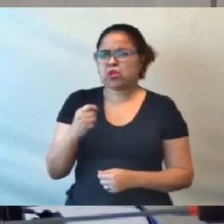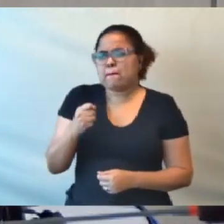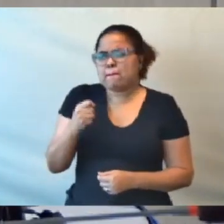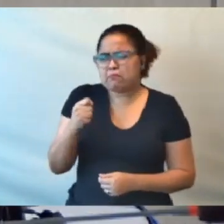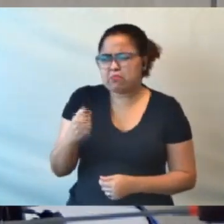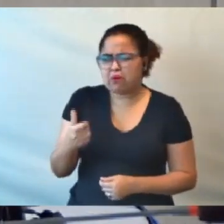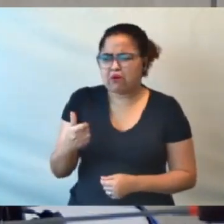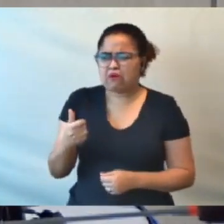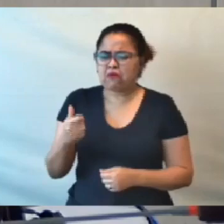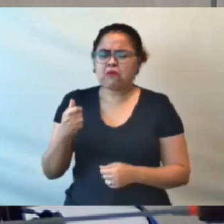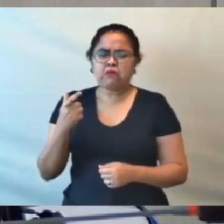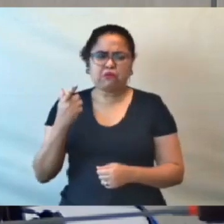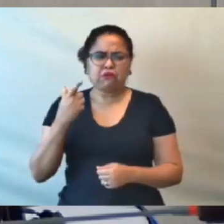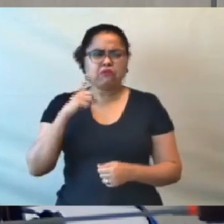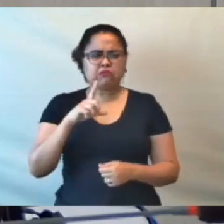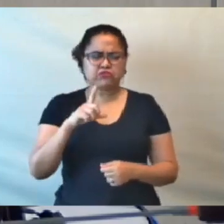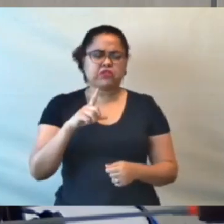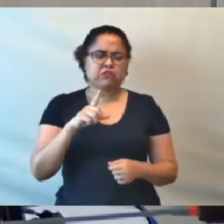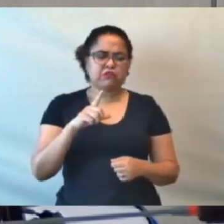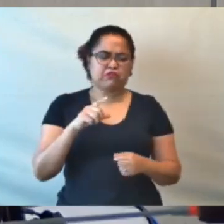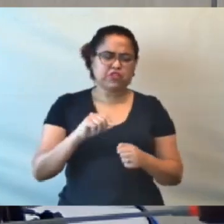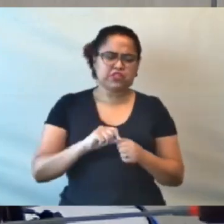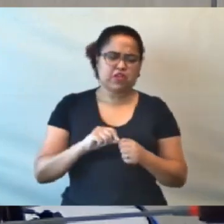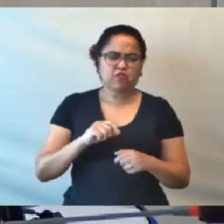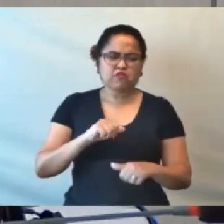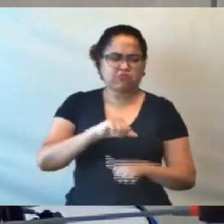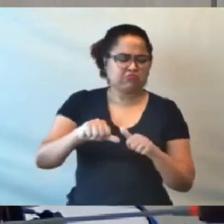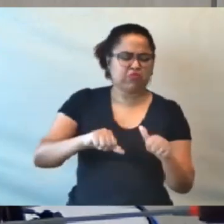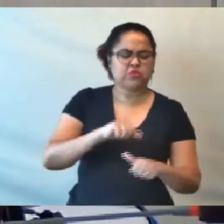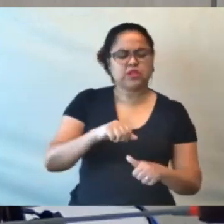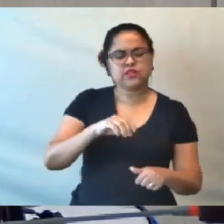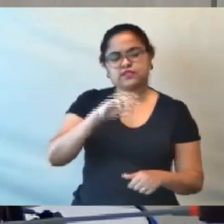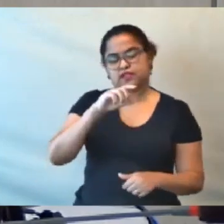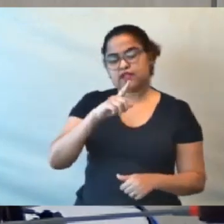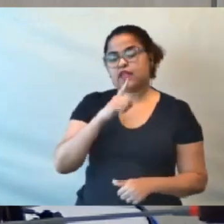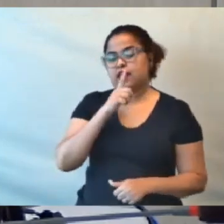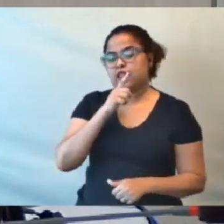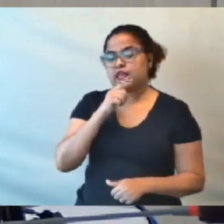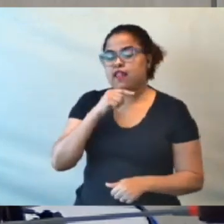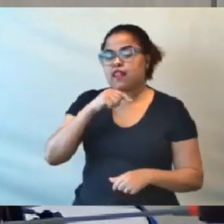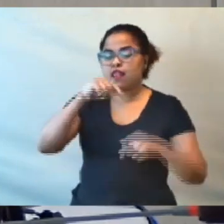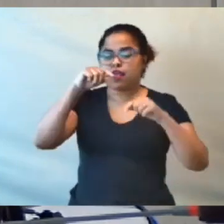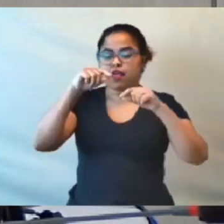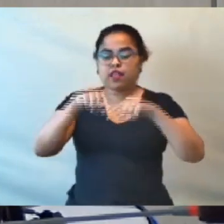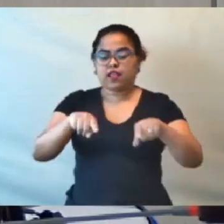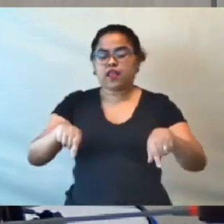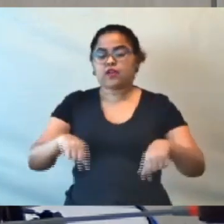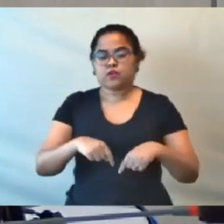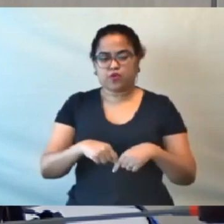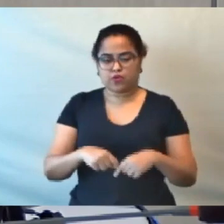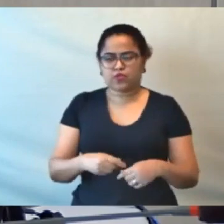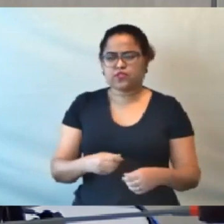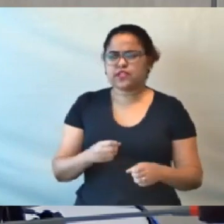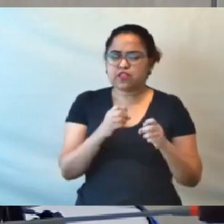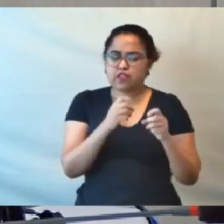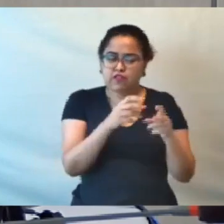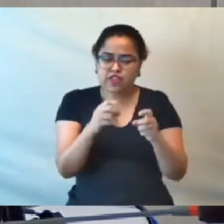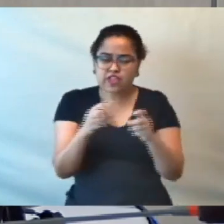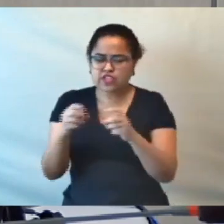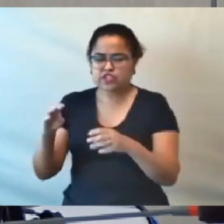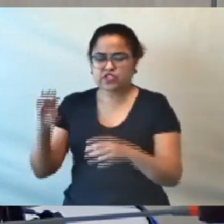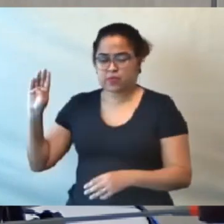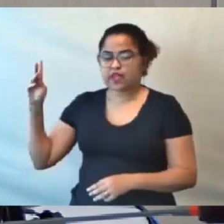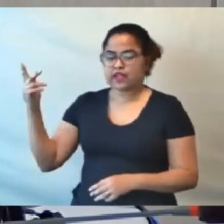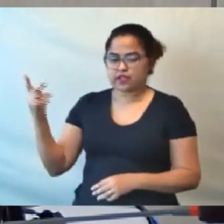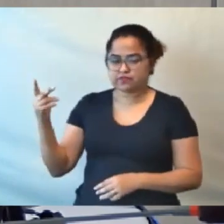lagoa. Ora, o Enzilimp hoje está sendo vendido para Belo Horizonte num pacote fechado.